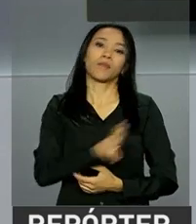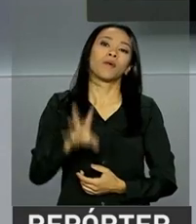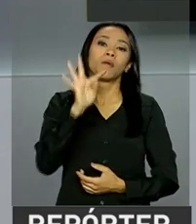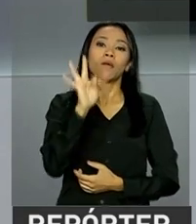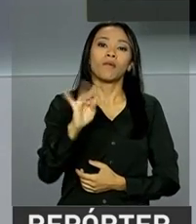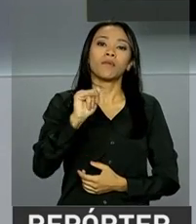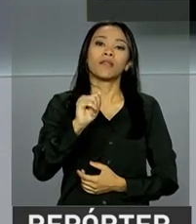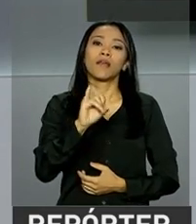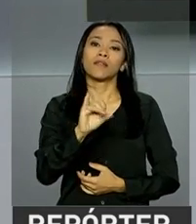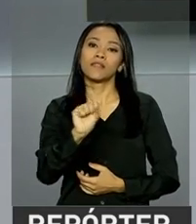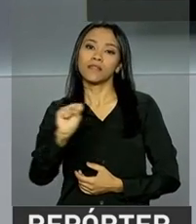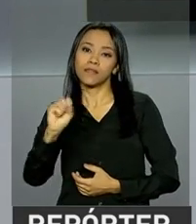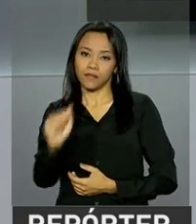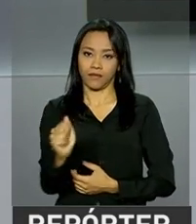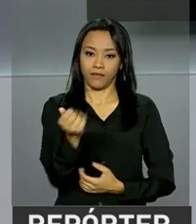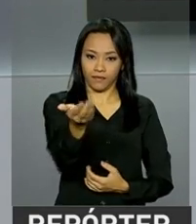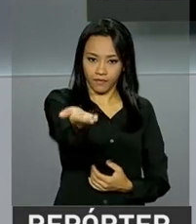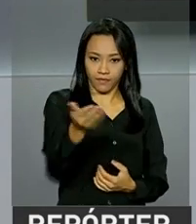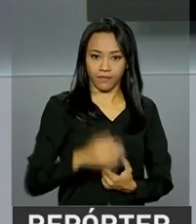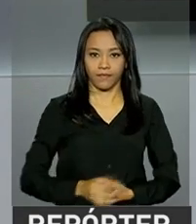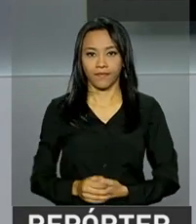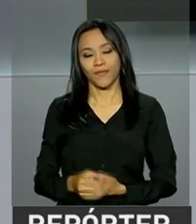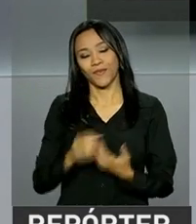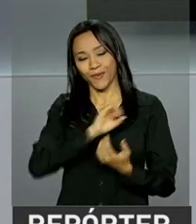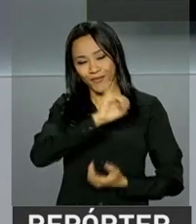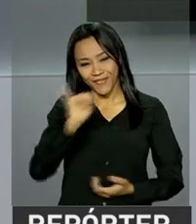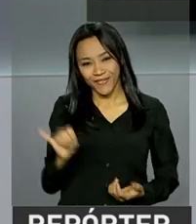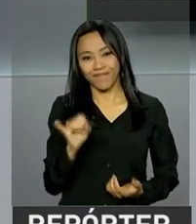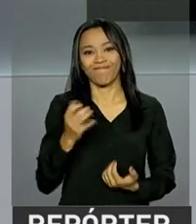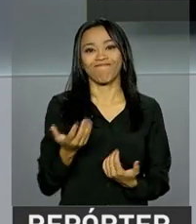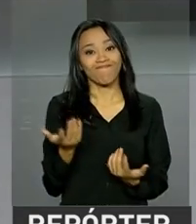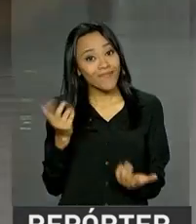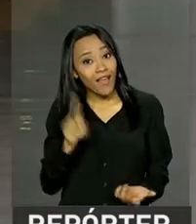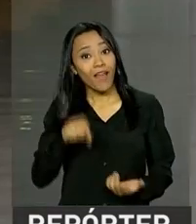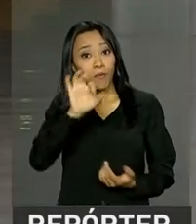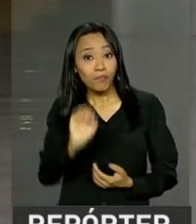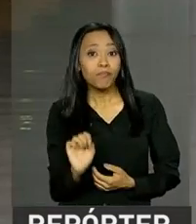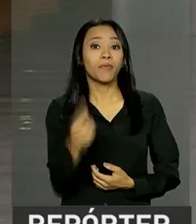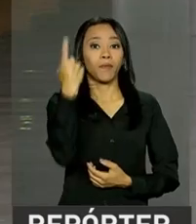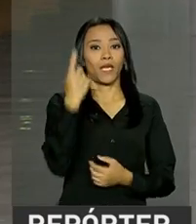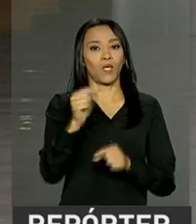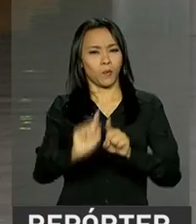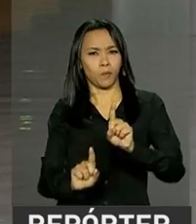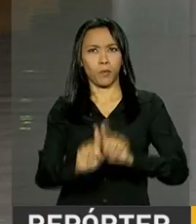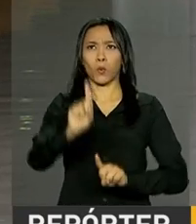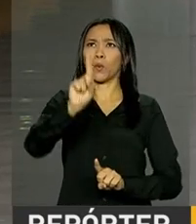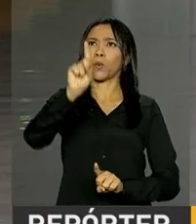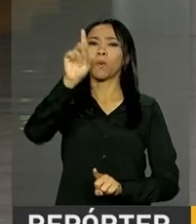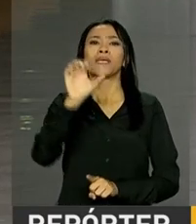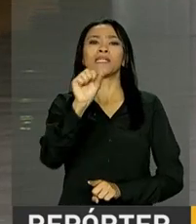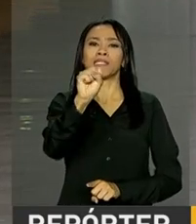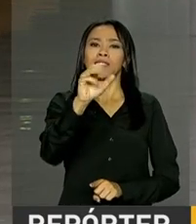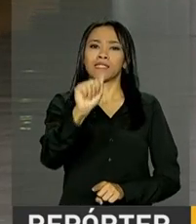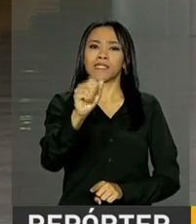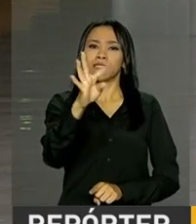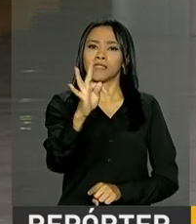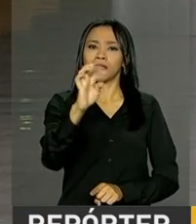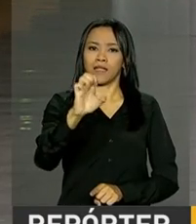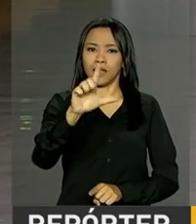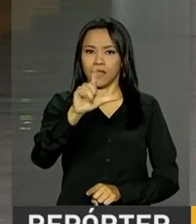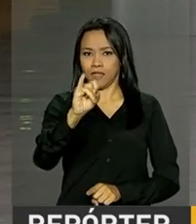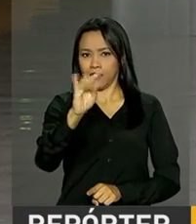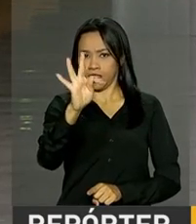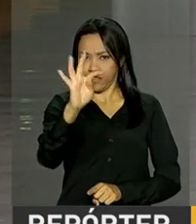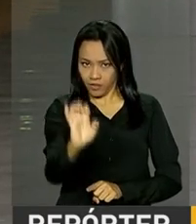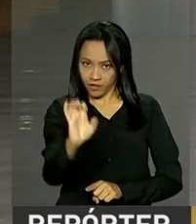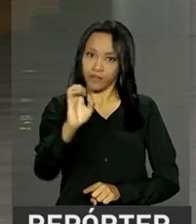palácio dup Planalto Taíssa Olá Jaime Esse é o primeiro satélite geoestacionário do governo brasileiro ele vai levar